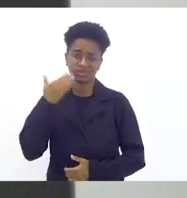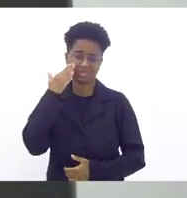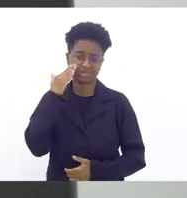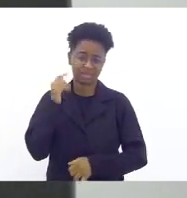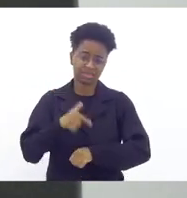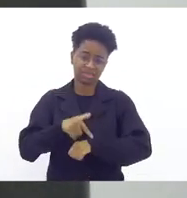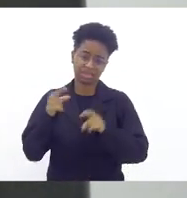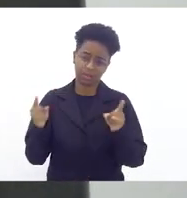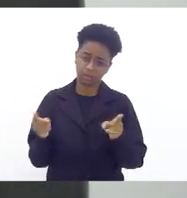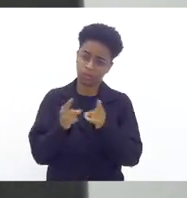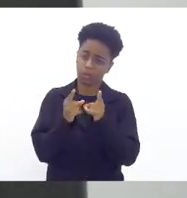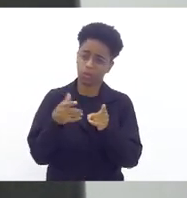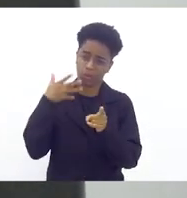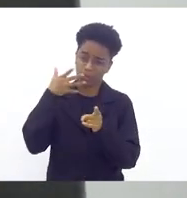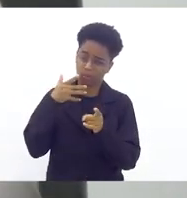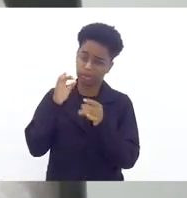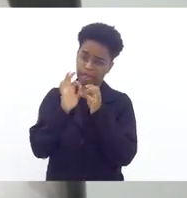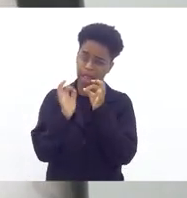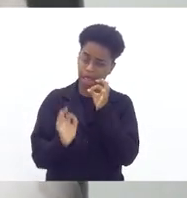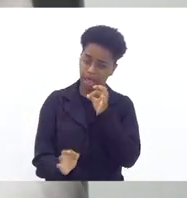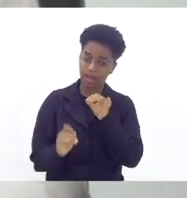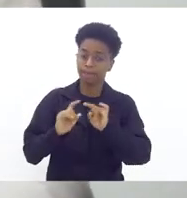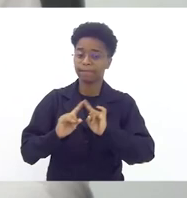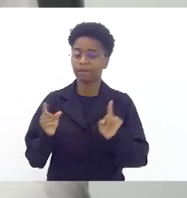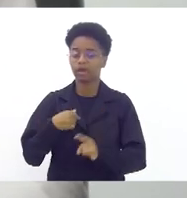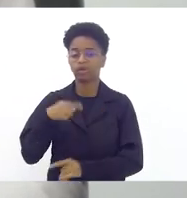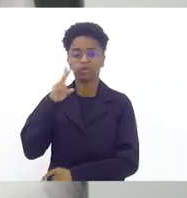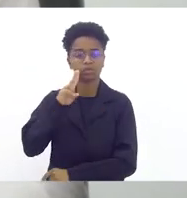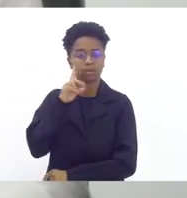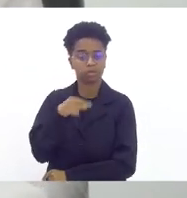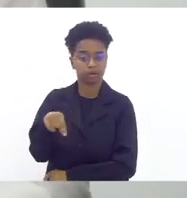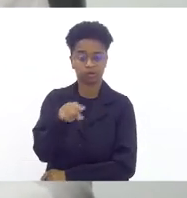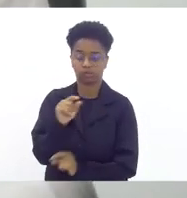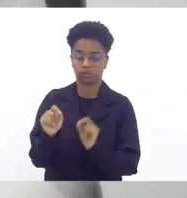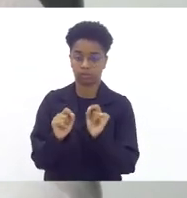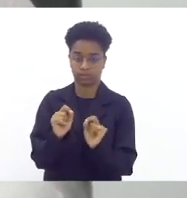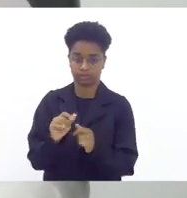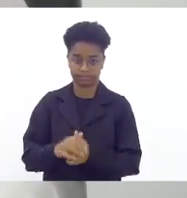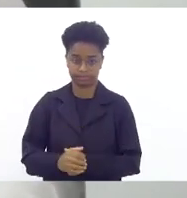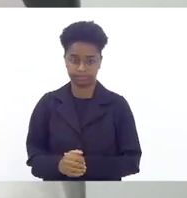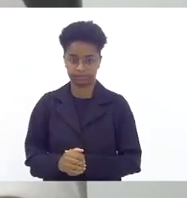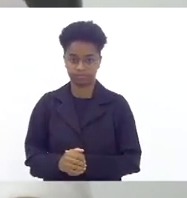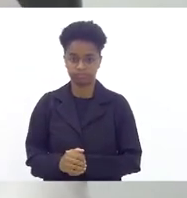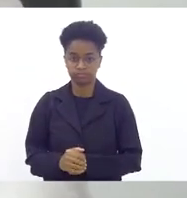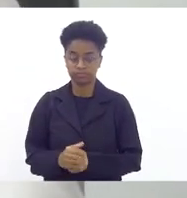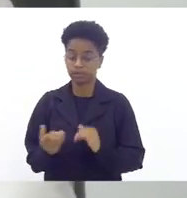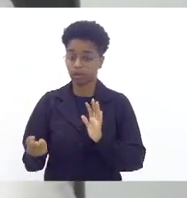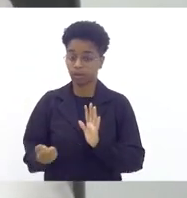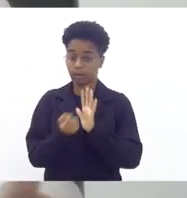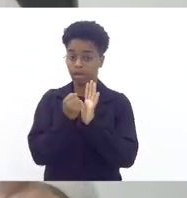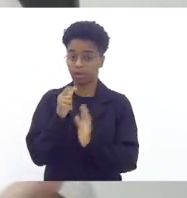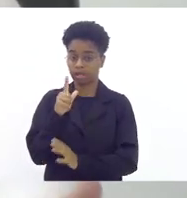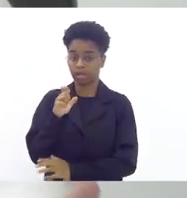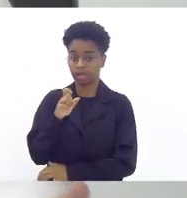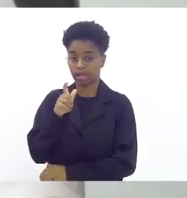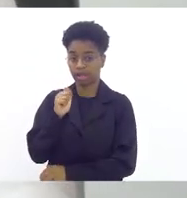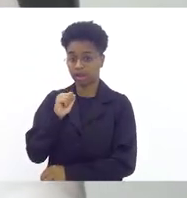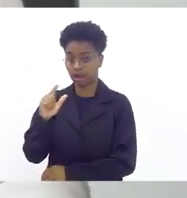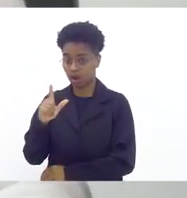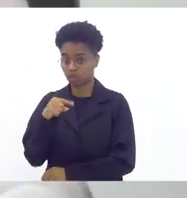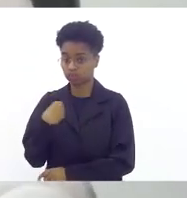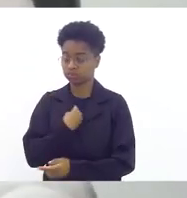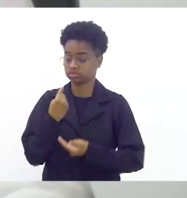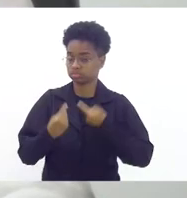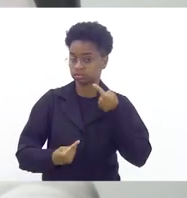curto para a gente poder falar tudo, então eu quero lembrar o seguinte, esse marco legal que a gente está discutindo